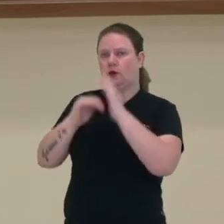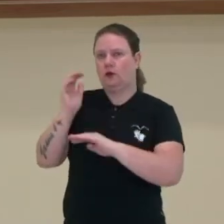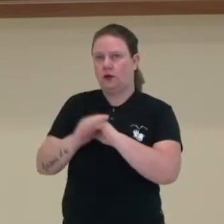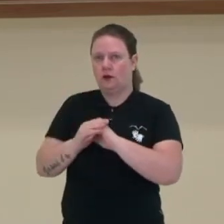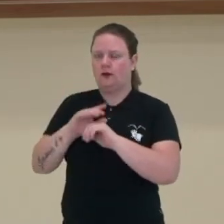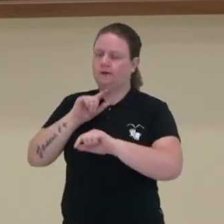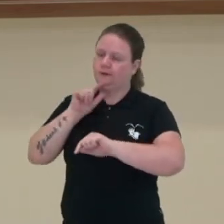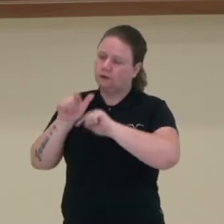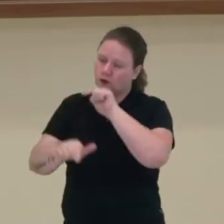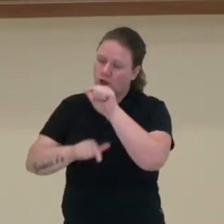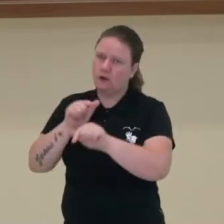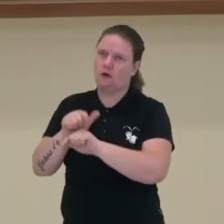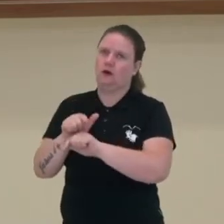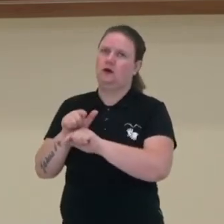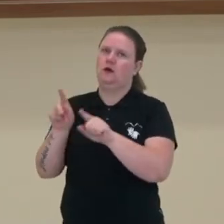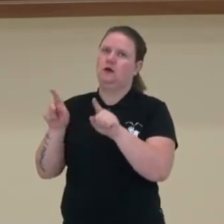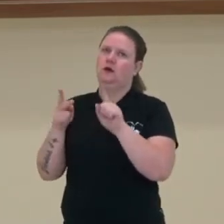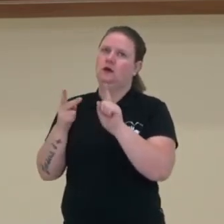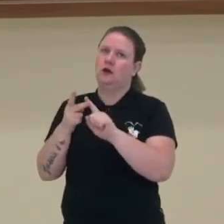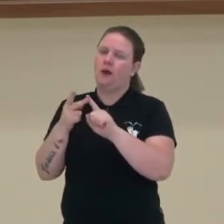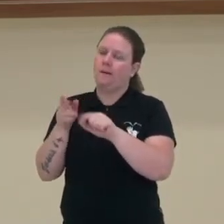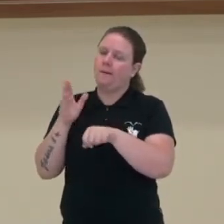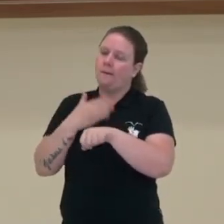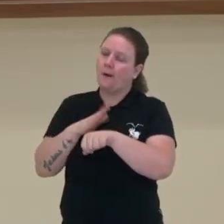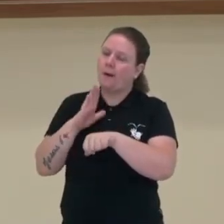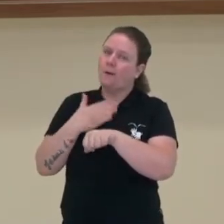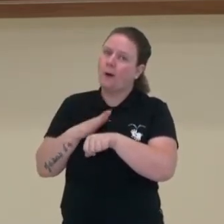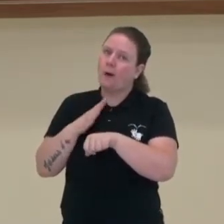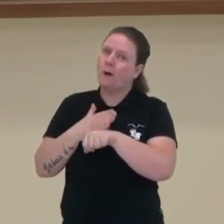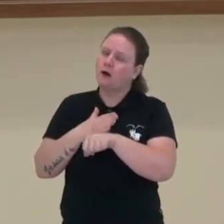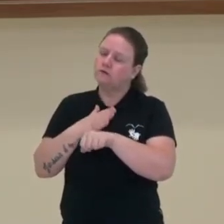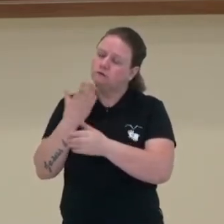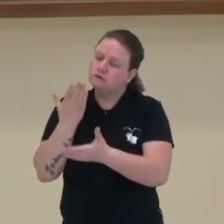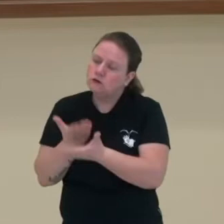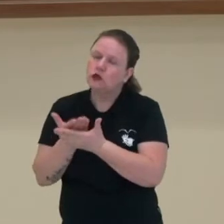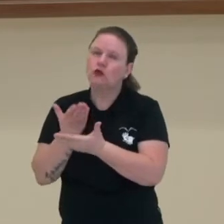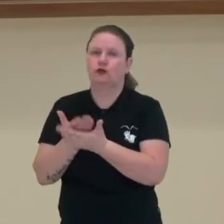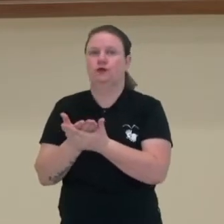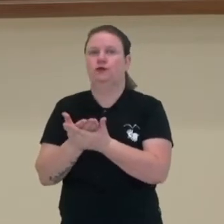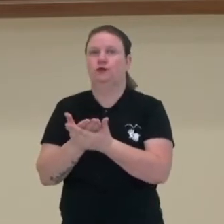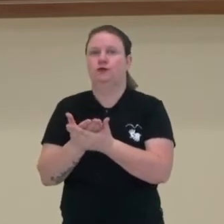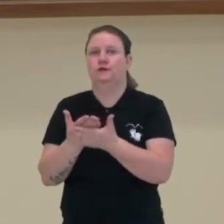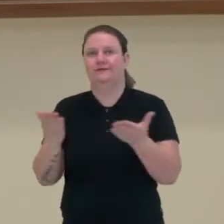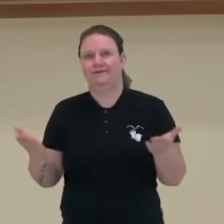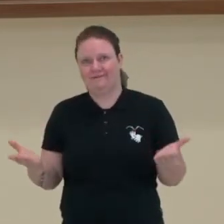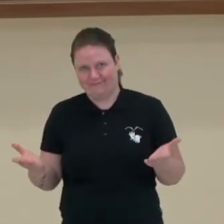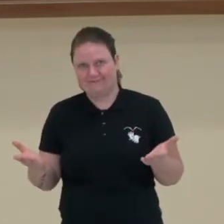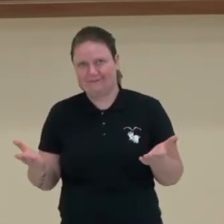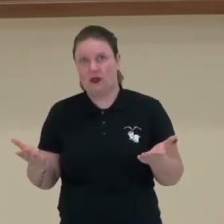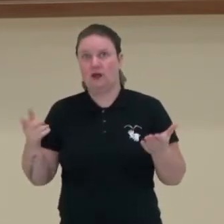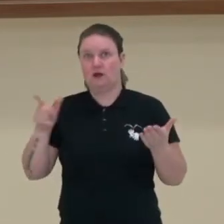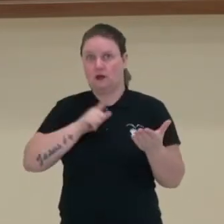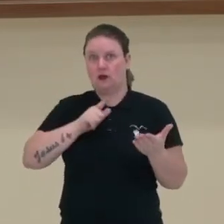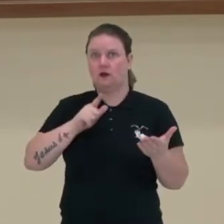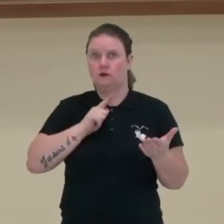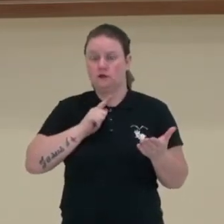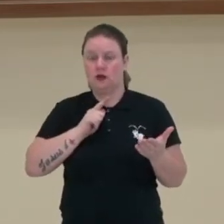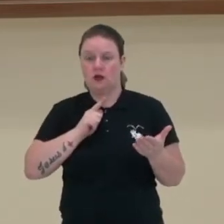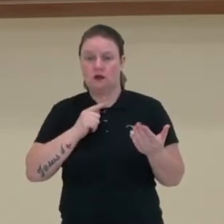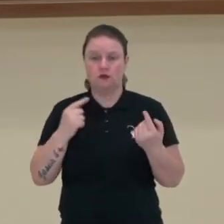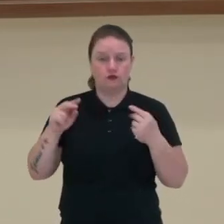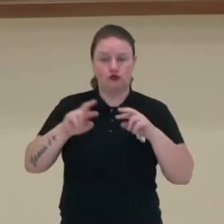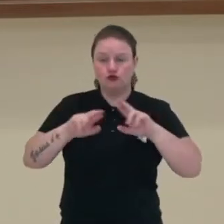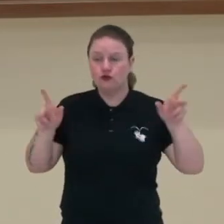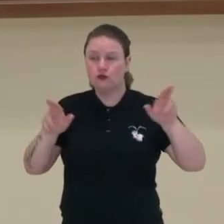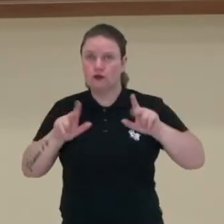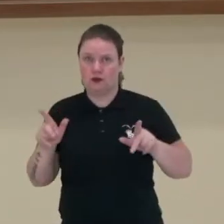mais trabalho, ou seja, requer mais preparo, só que não requerem tanto esforço físico. Você tem que pensar